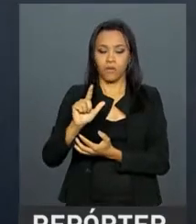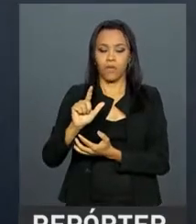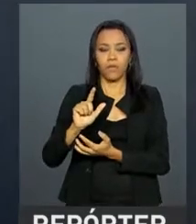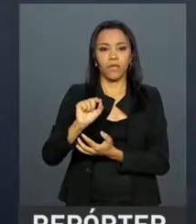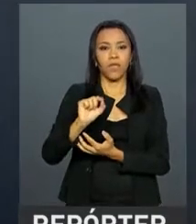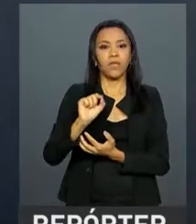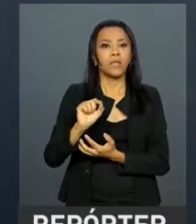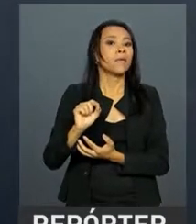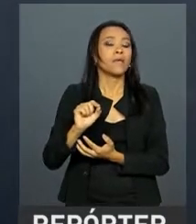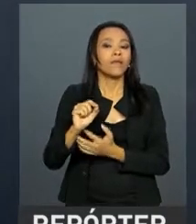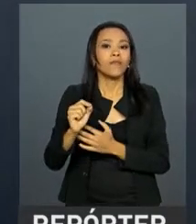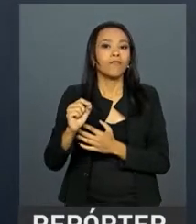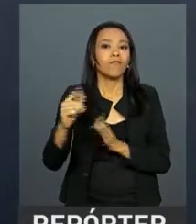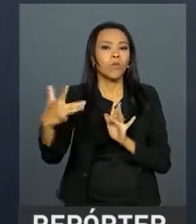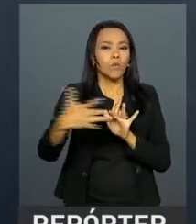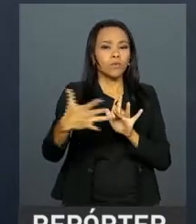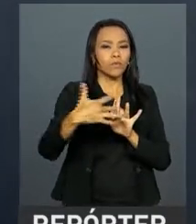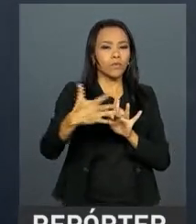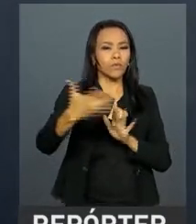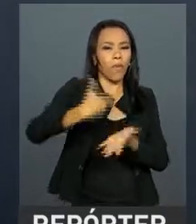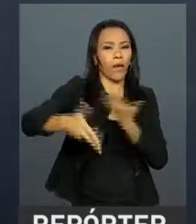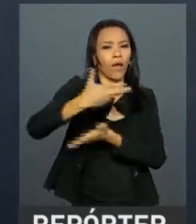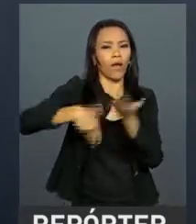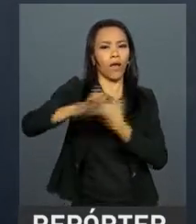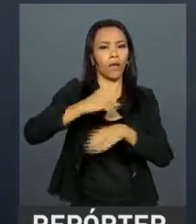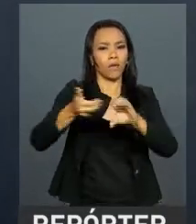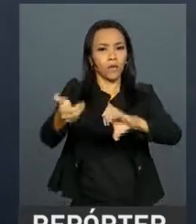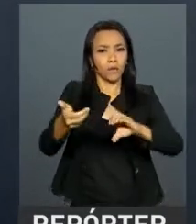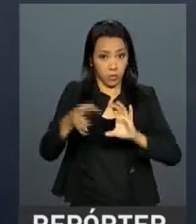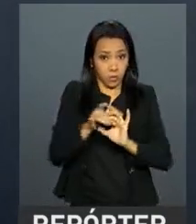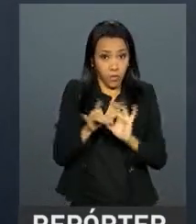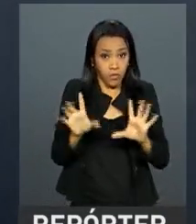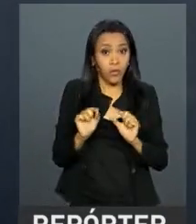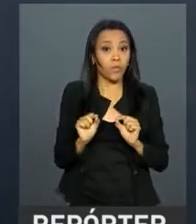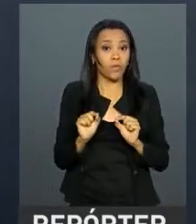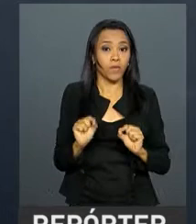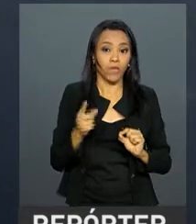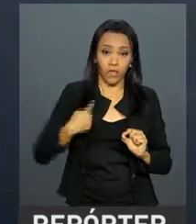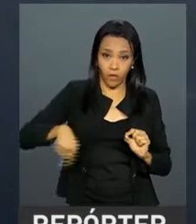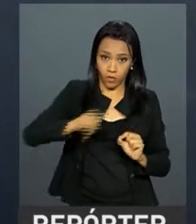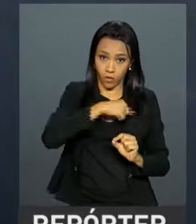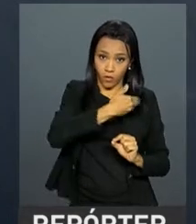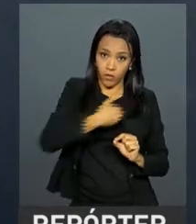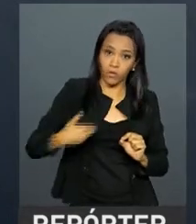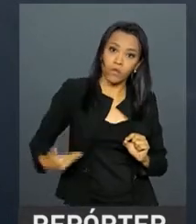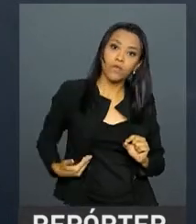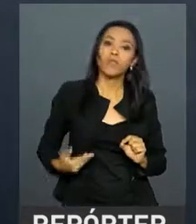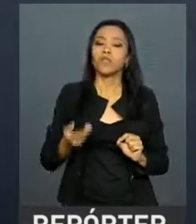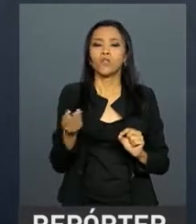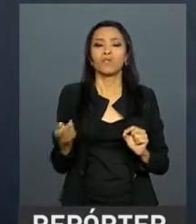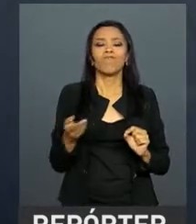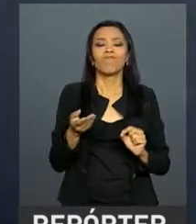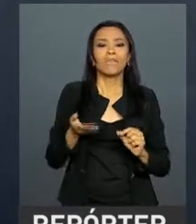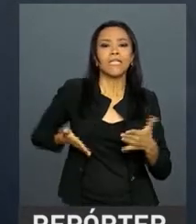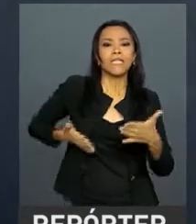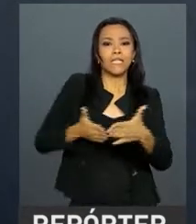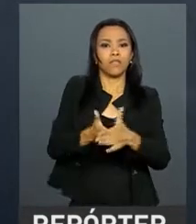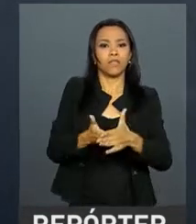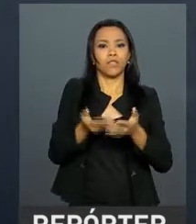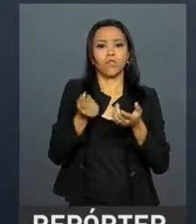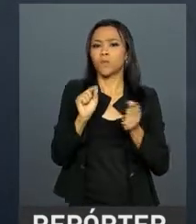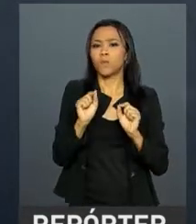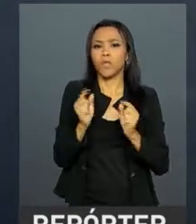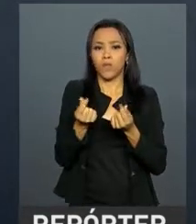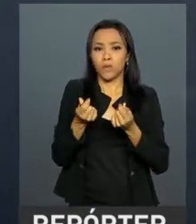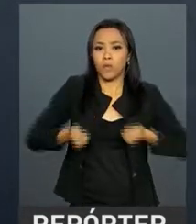uma conexão muito grande com o Congresso Nacional, permitiu, por exemplo, que nós estabelecêssemos um teto para os